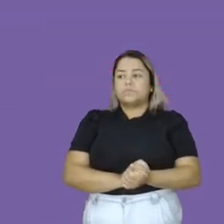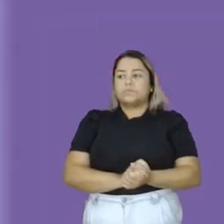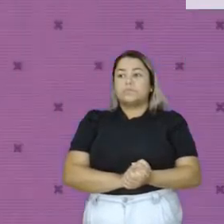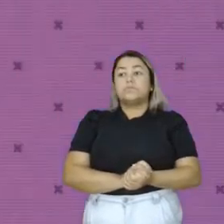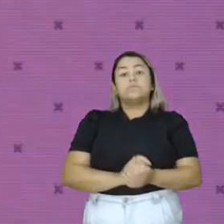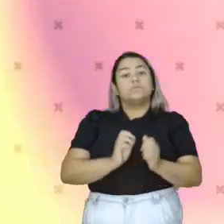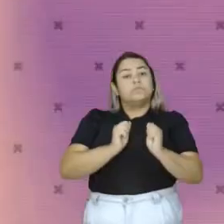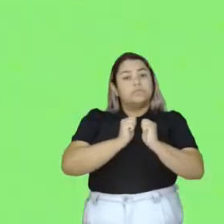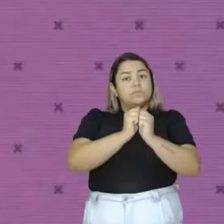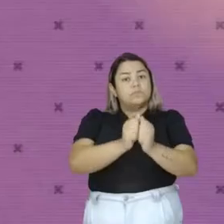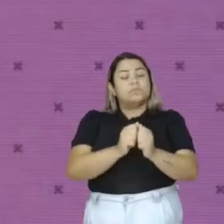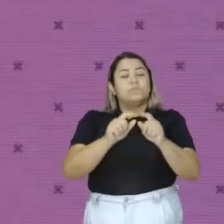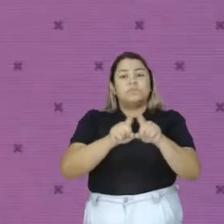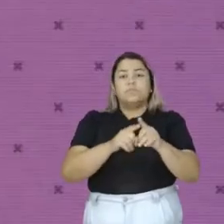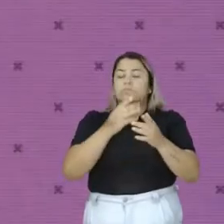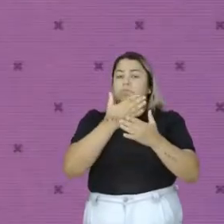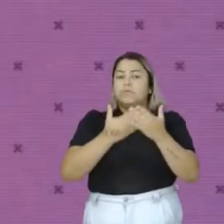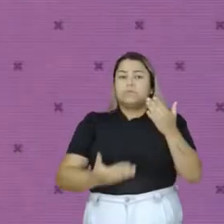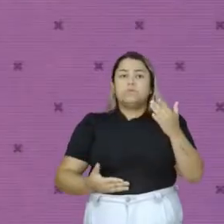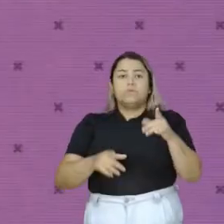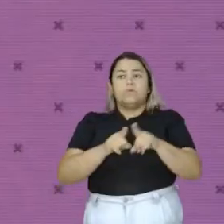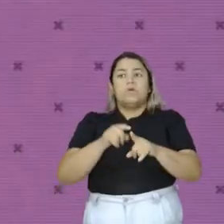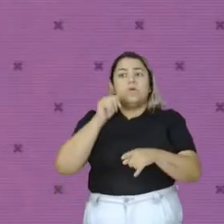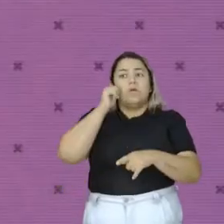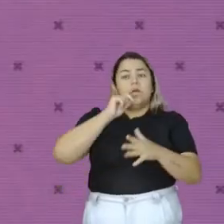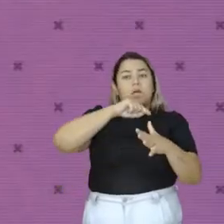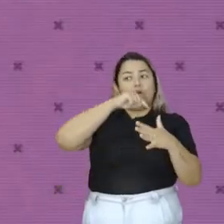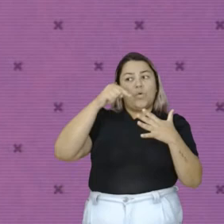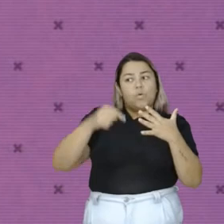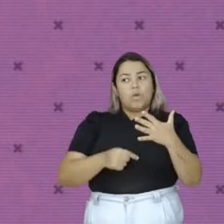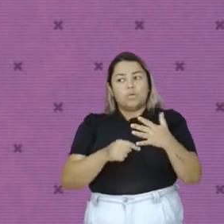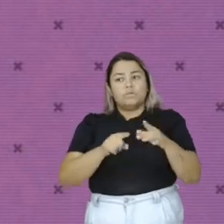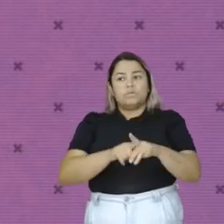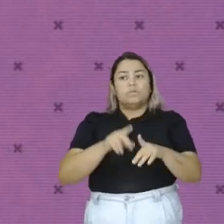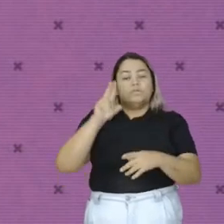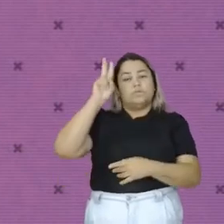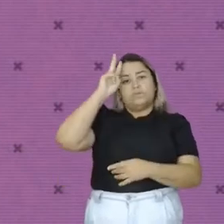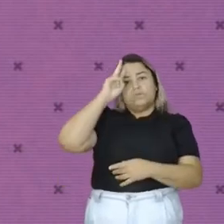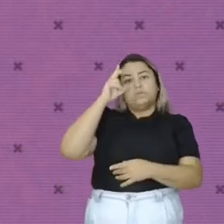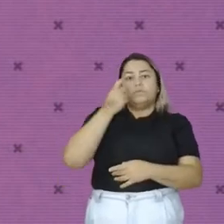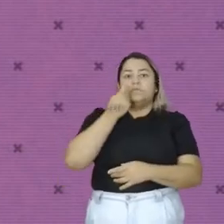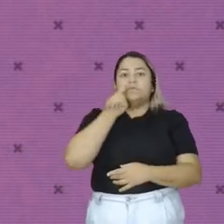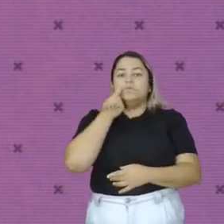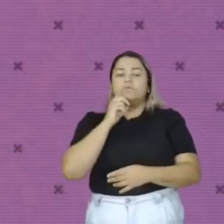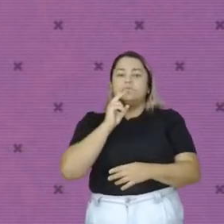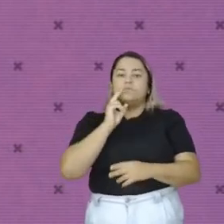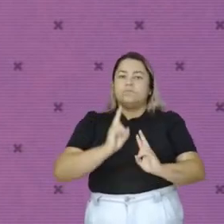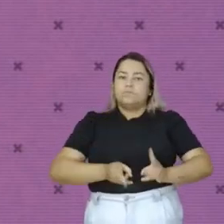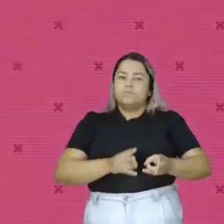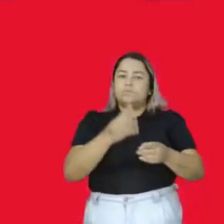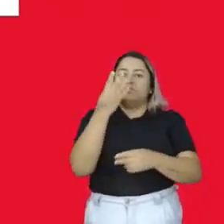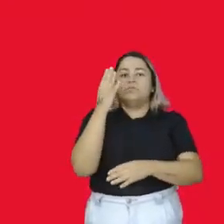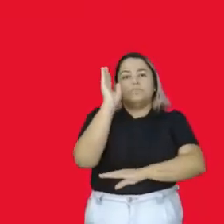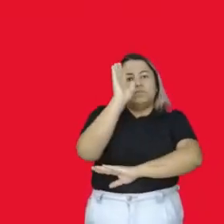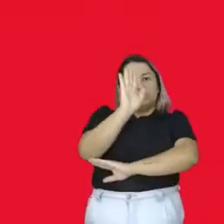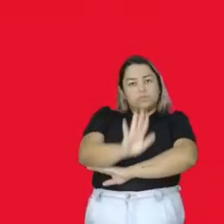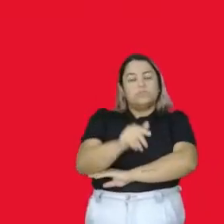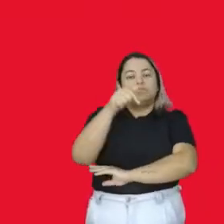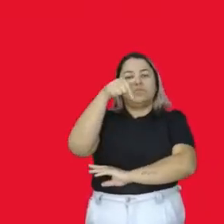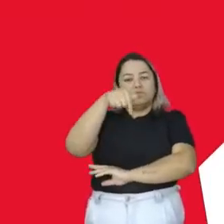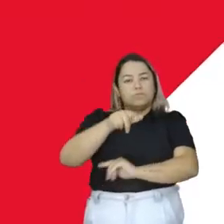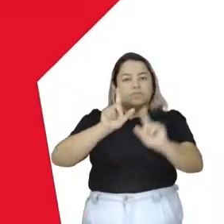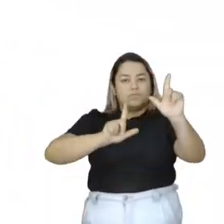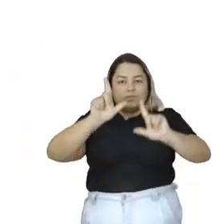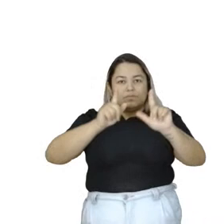Fique com a gente e não perca nenhuma aula do TV Elas por Elas Formação. É de segunda a sexta-feira, sempre às 16h, aqui